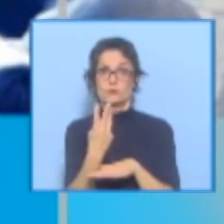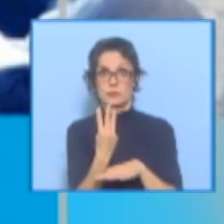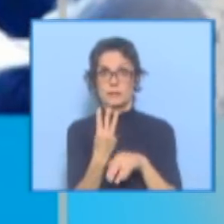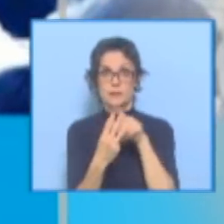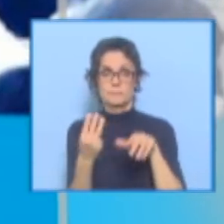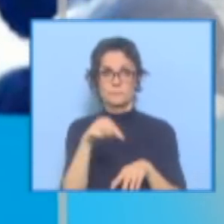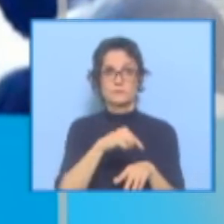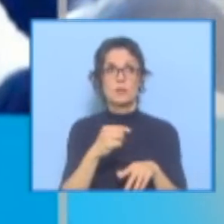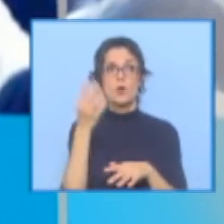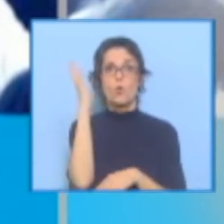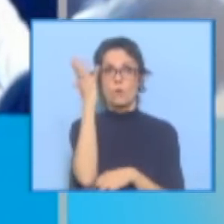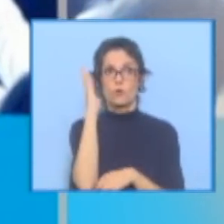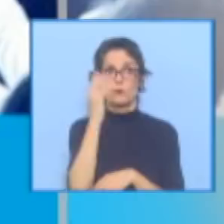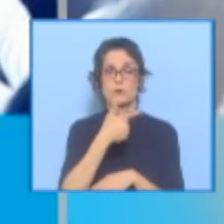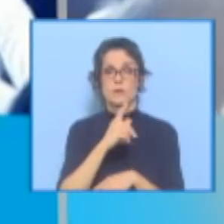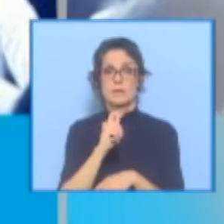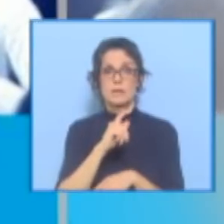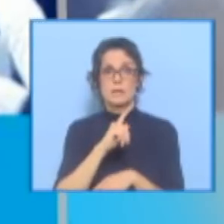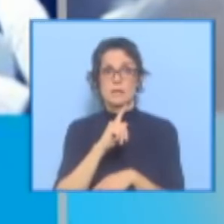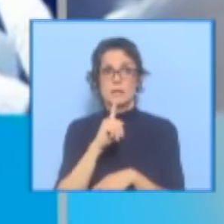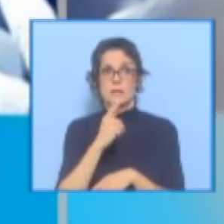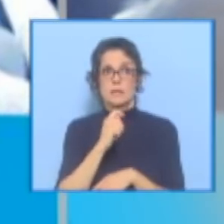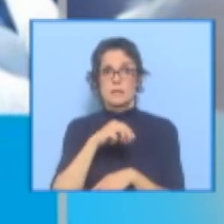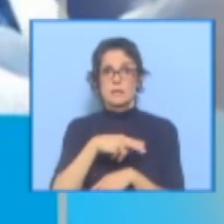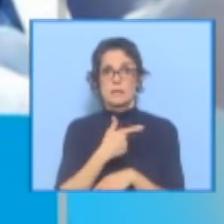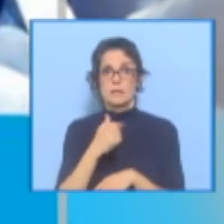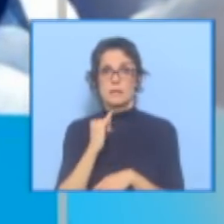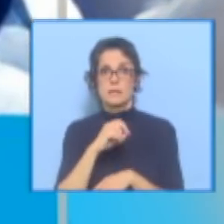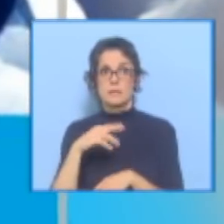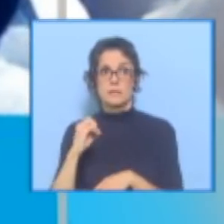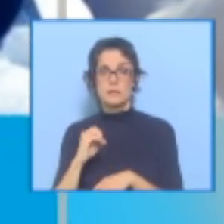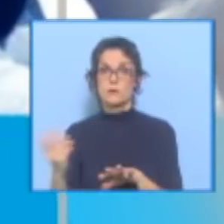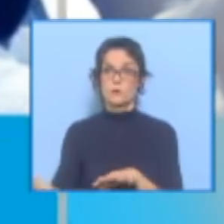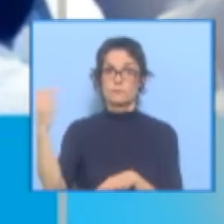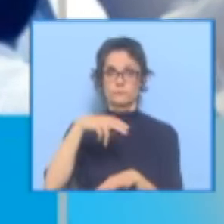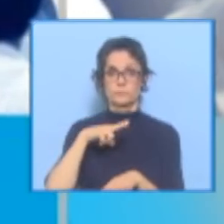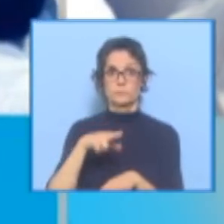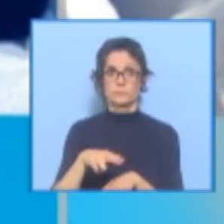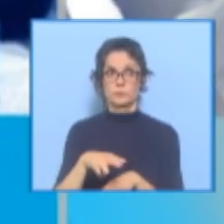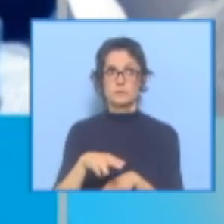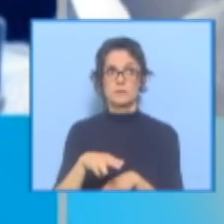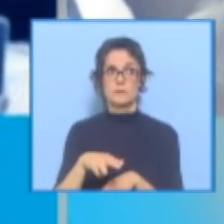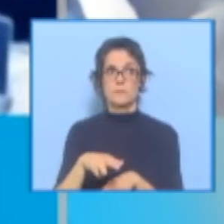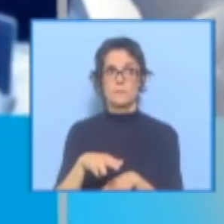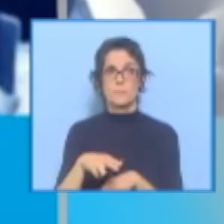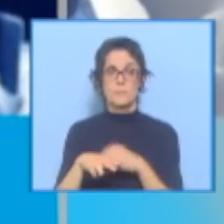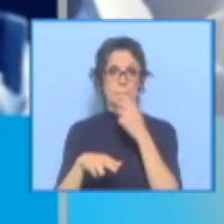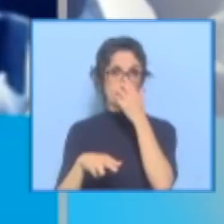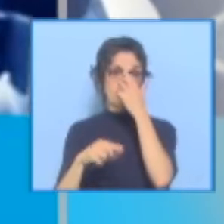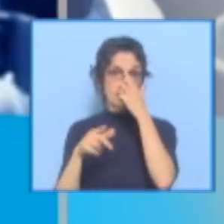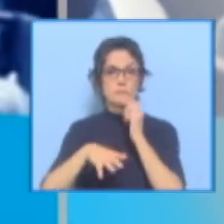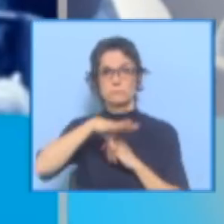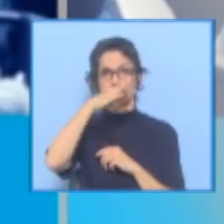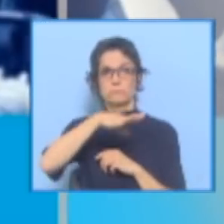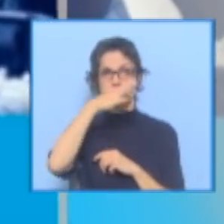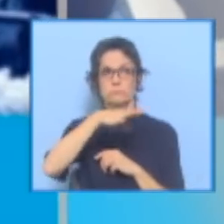pelo Dom José Tolentino, que vem cá a Portugal, onde falará um pouco acerca da